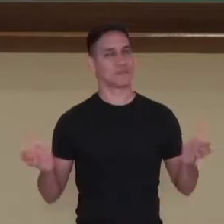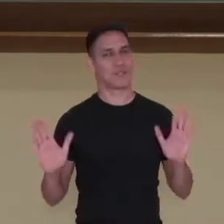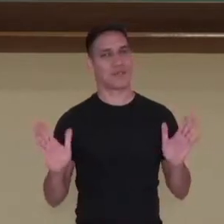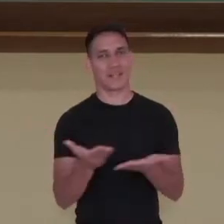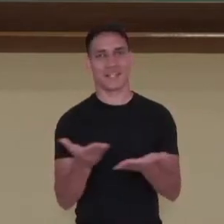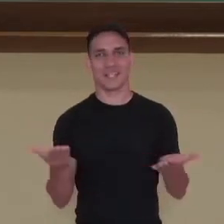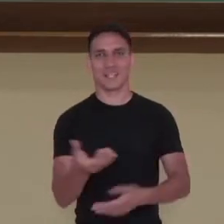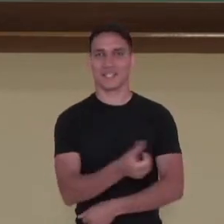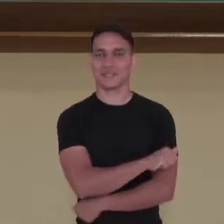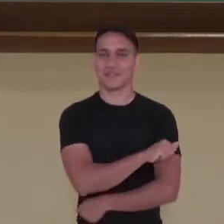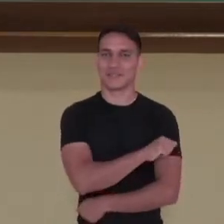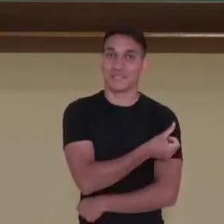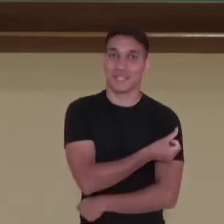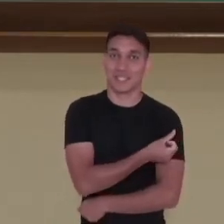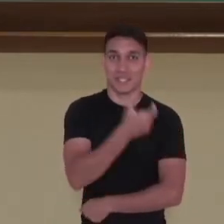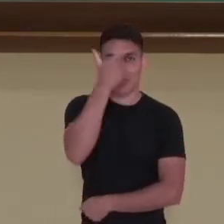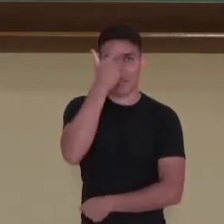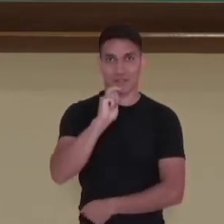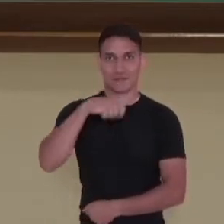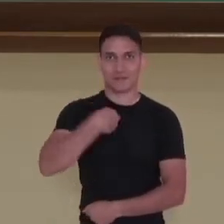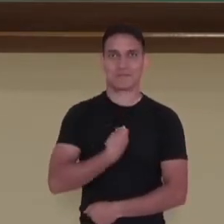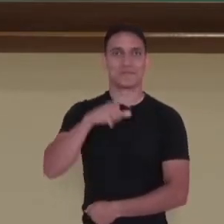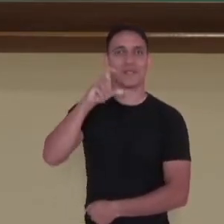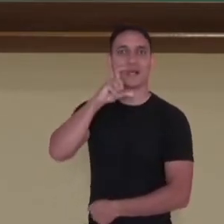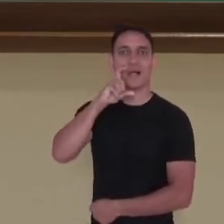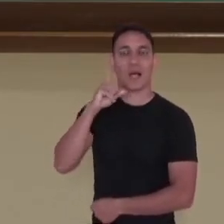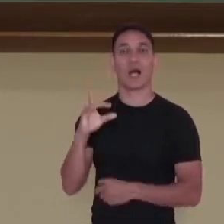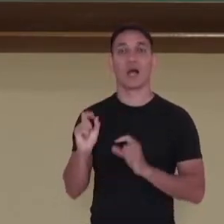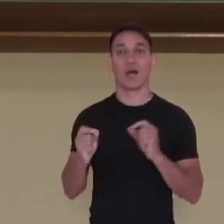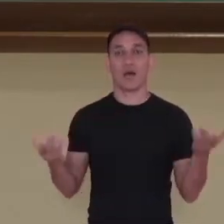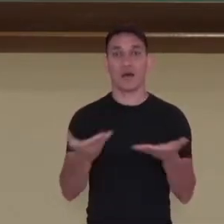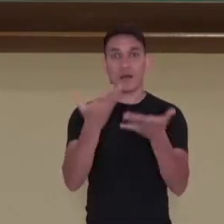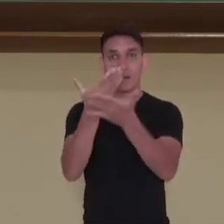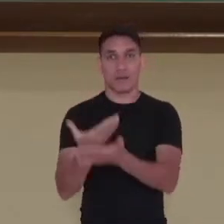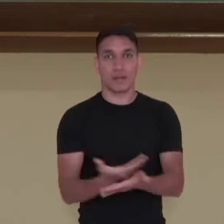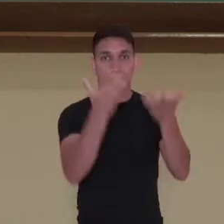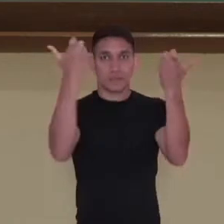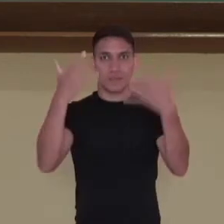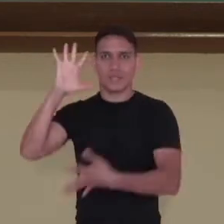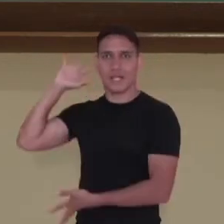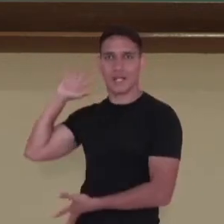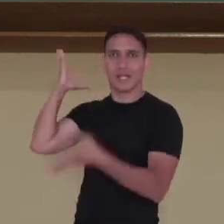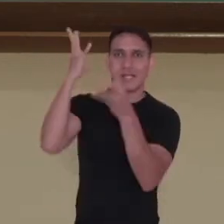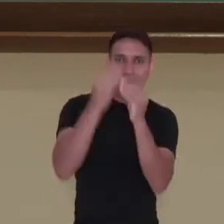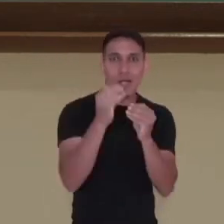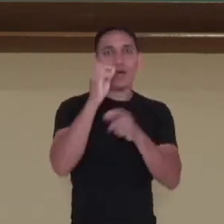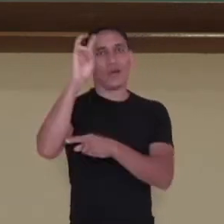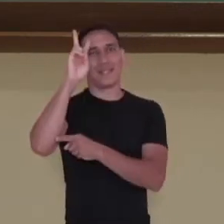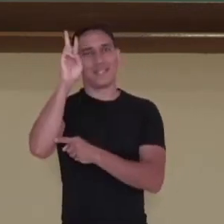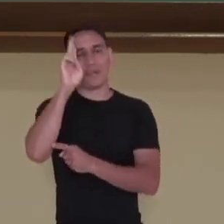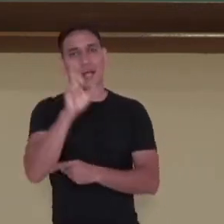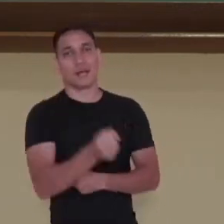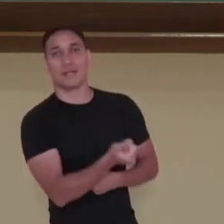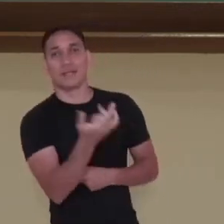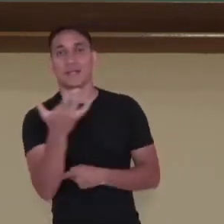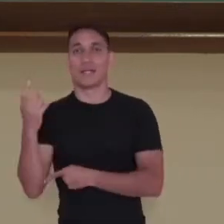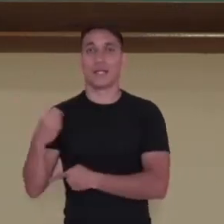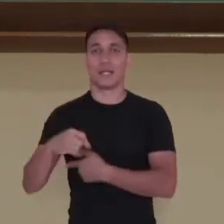Olá, estudantes do sexto ano, aqui é o professor Fabiano e nessa aula nós vamos retomar, nós vamos relembrar